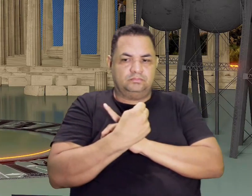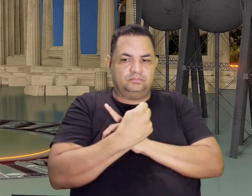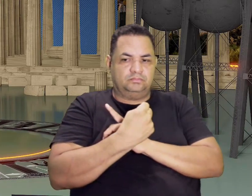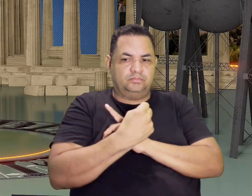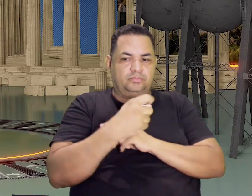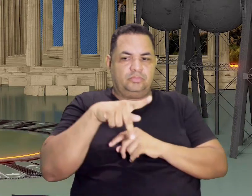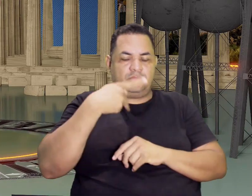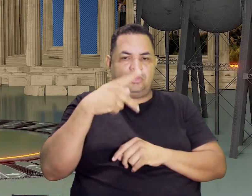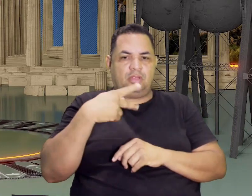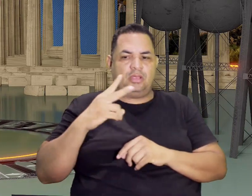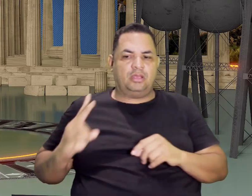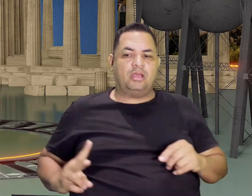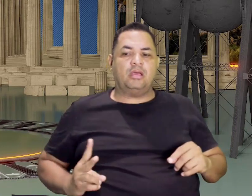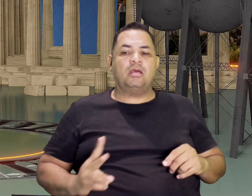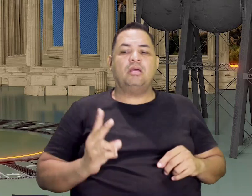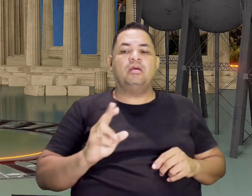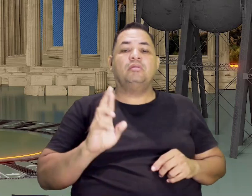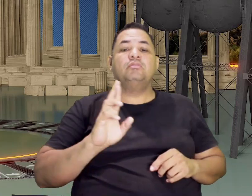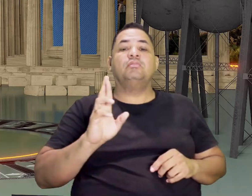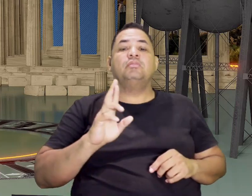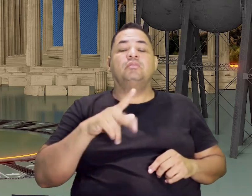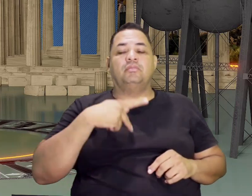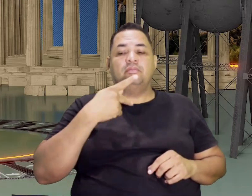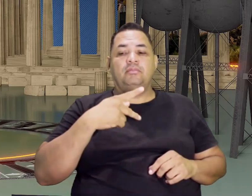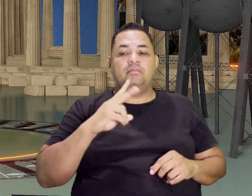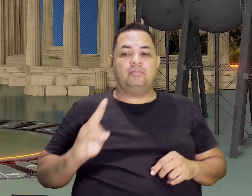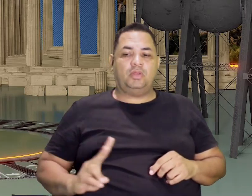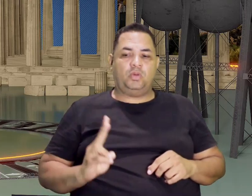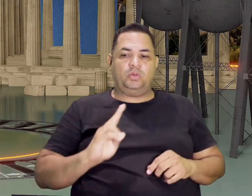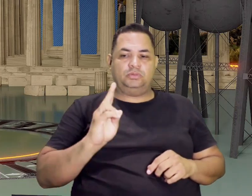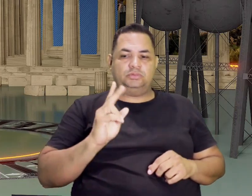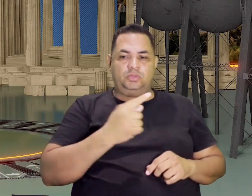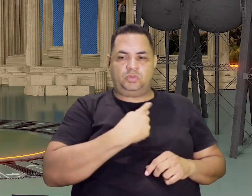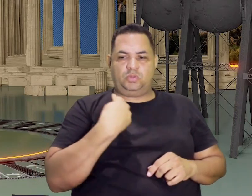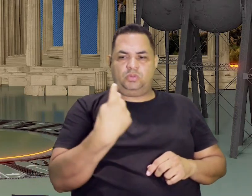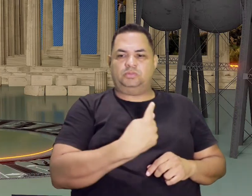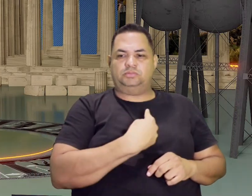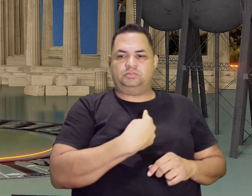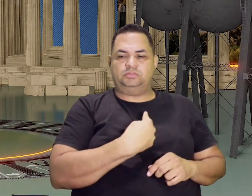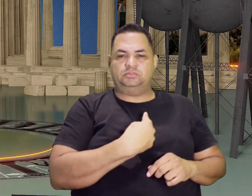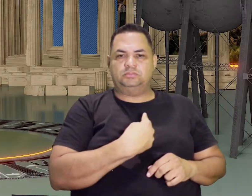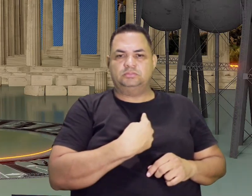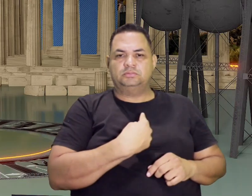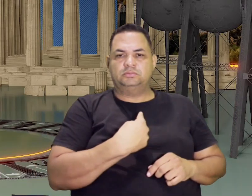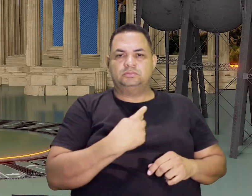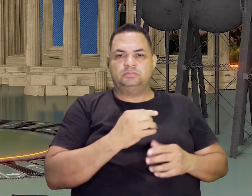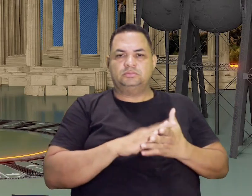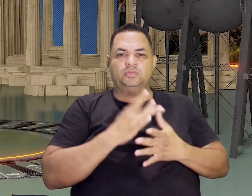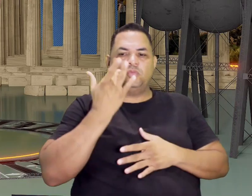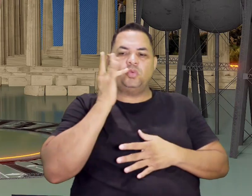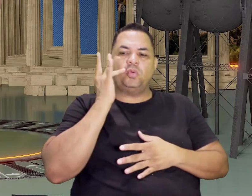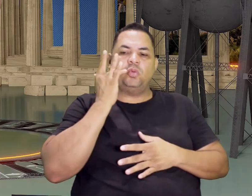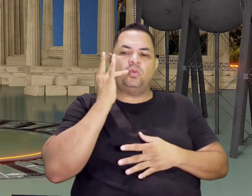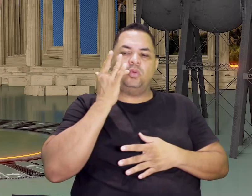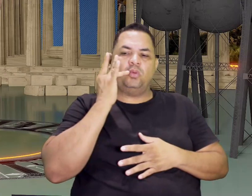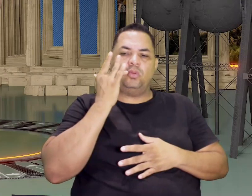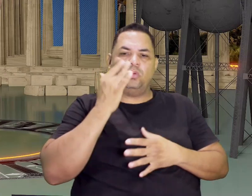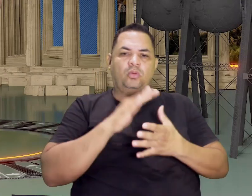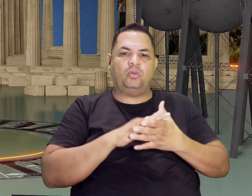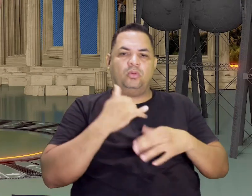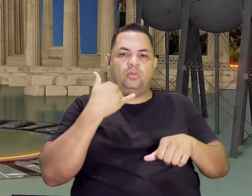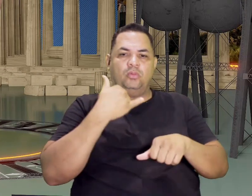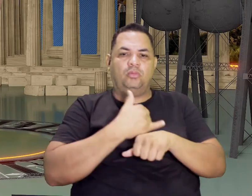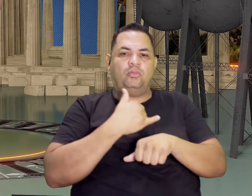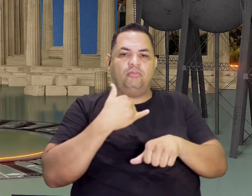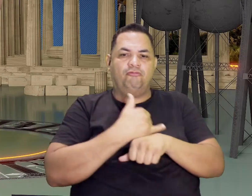sobre a questão do valor. Quem valoriza as coisas são os seres humanos. Então, assim, O ouro é algo que tem muito valor, o ferro já